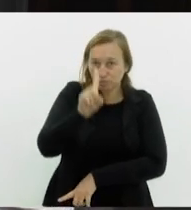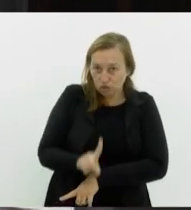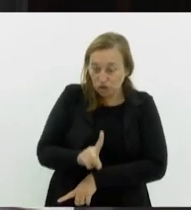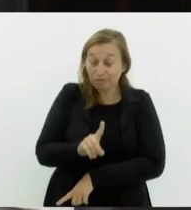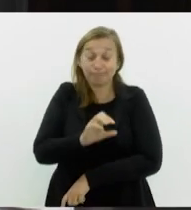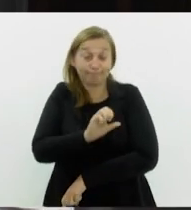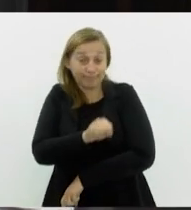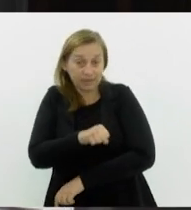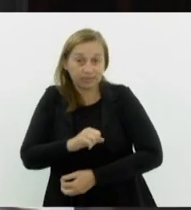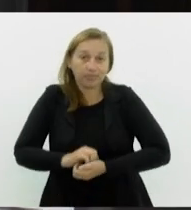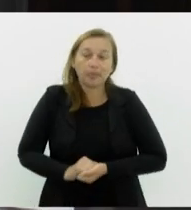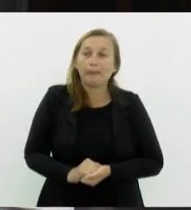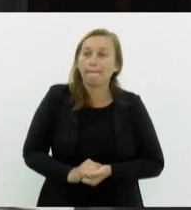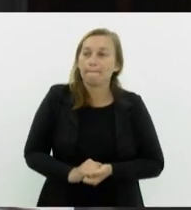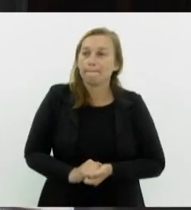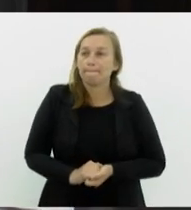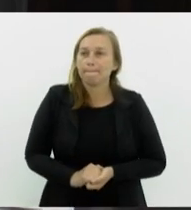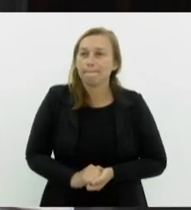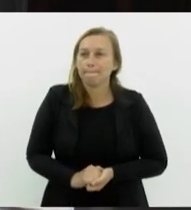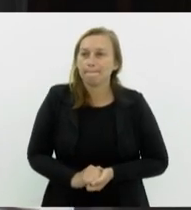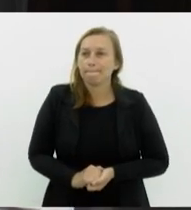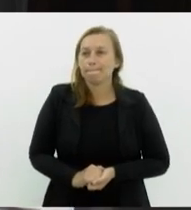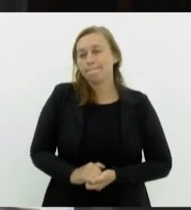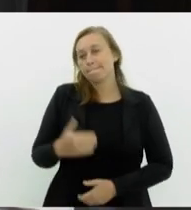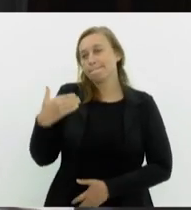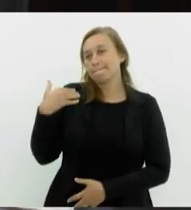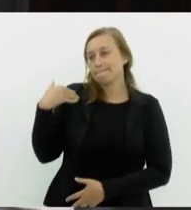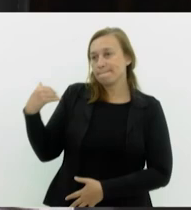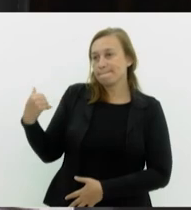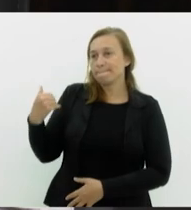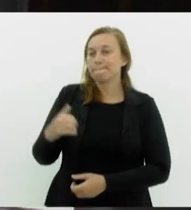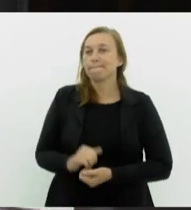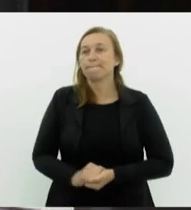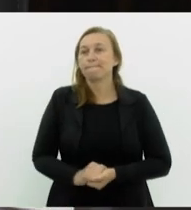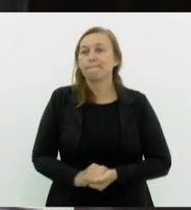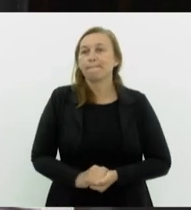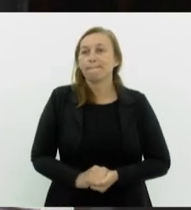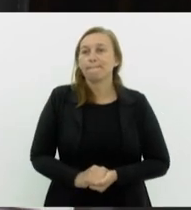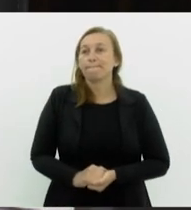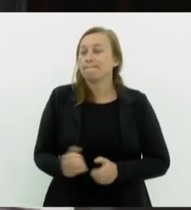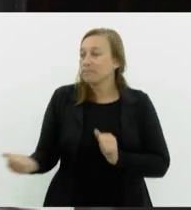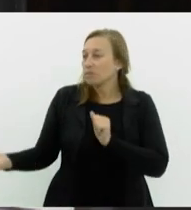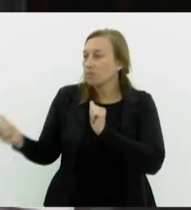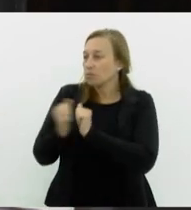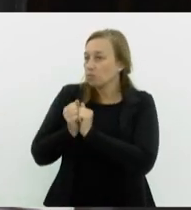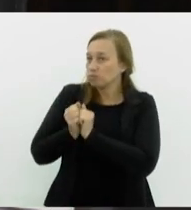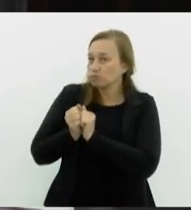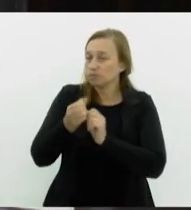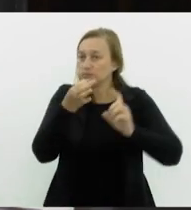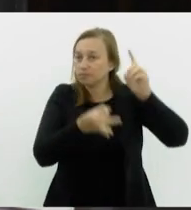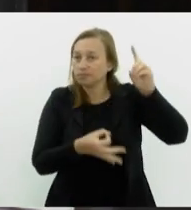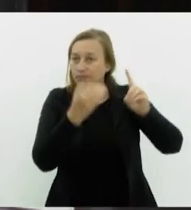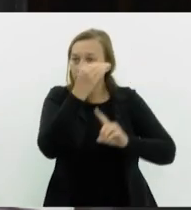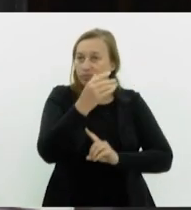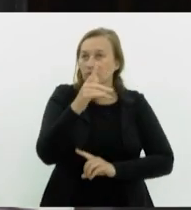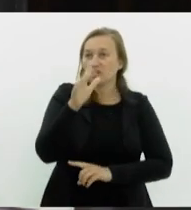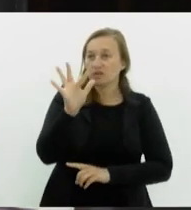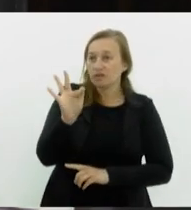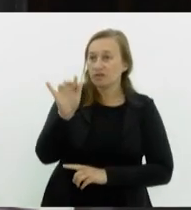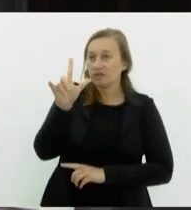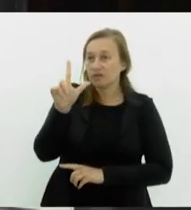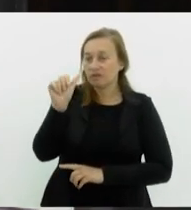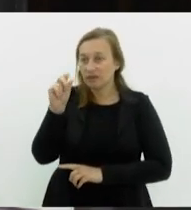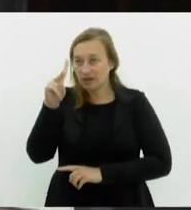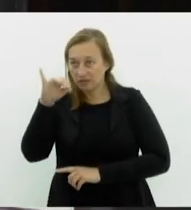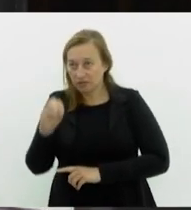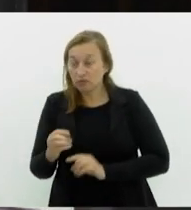é? Se, por um lado, não é, junto com o desembargador Flávio Horta,